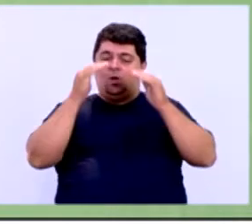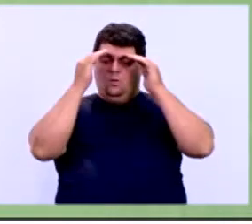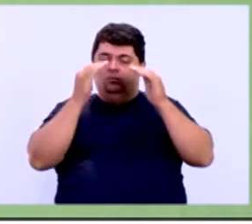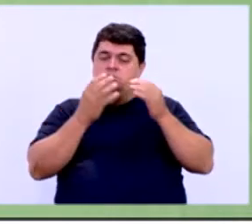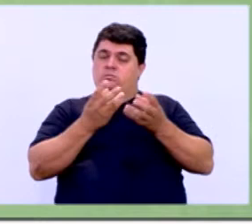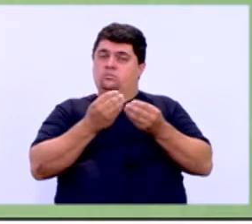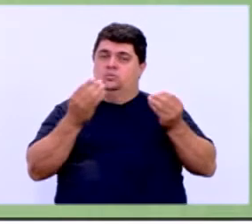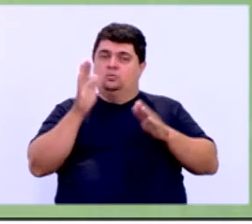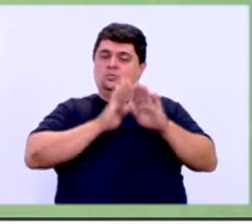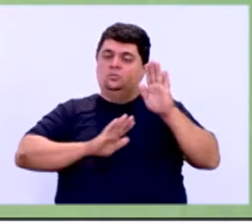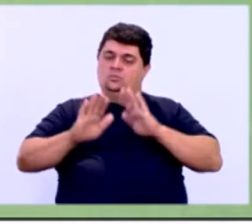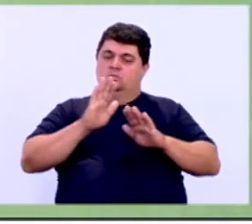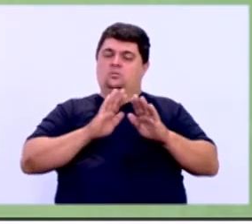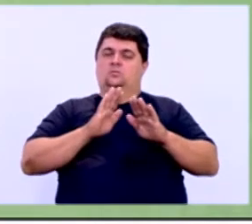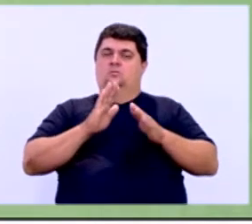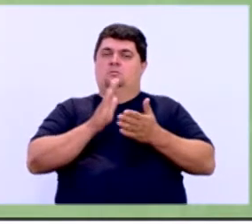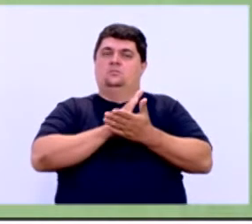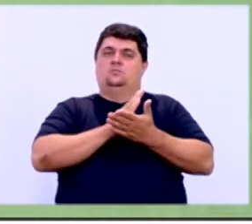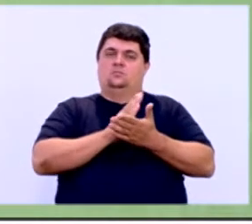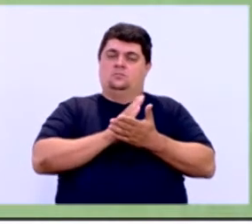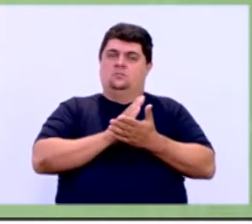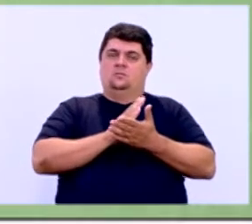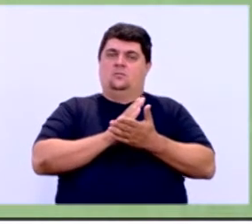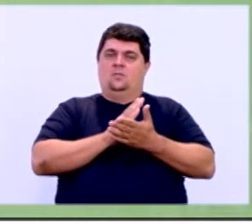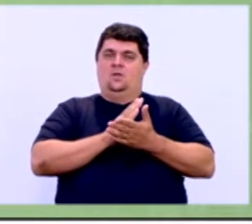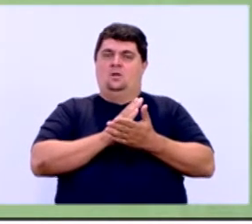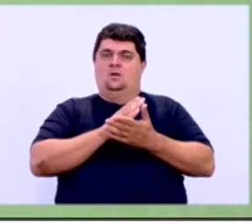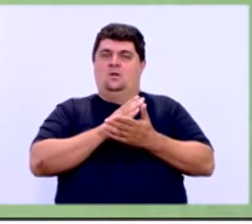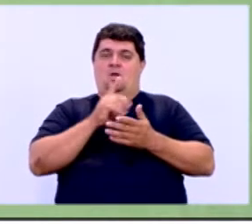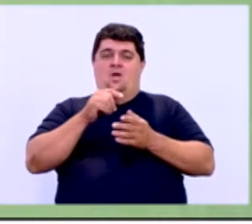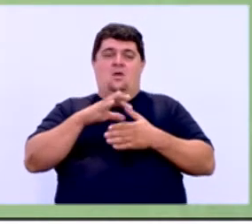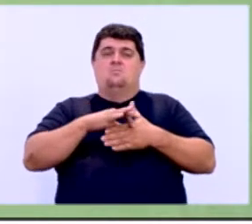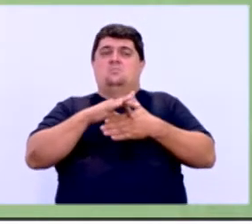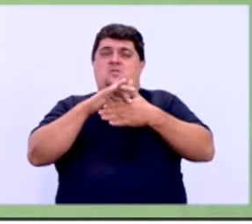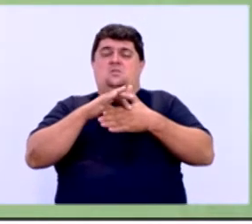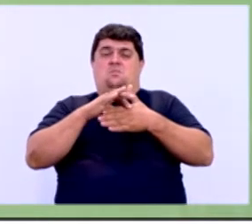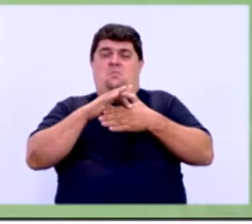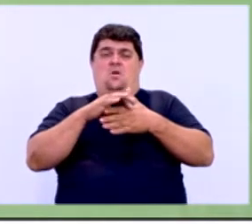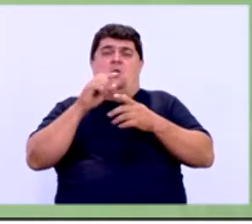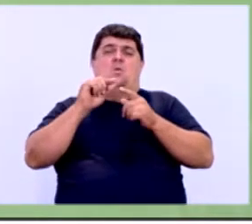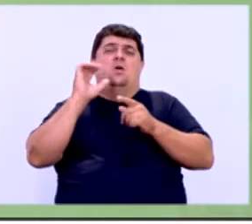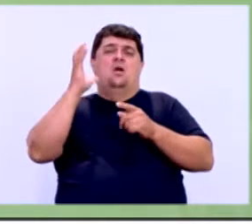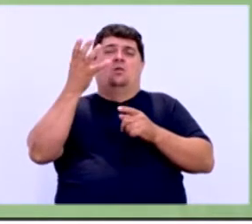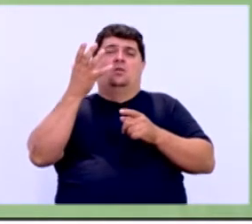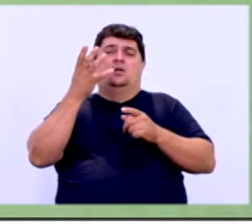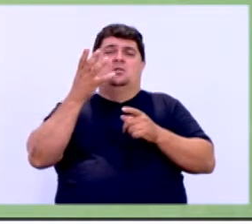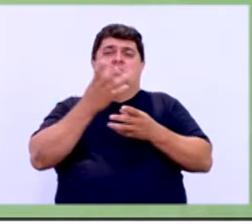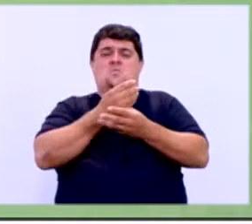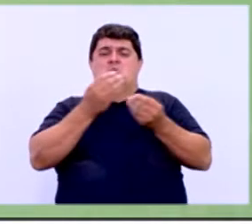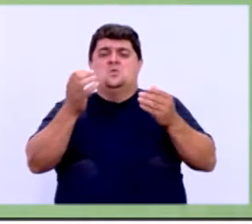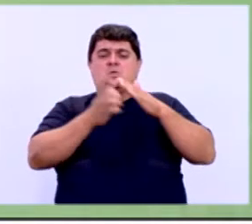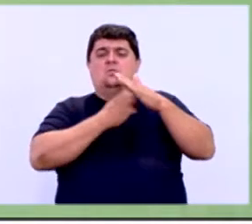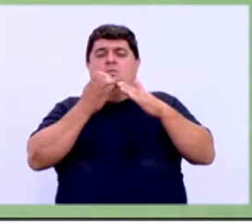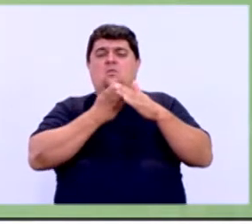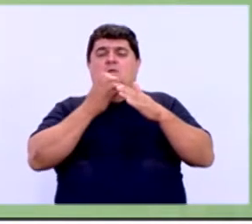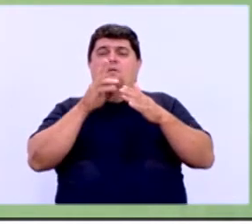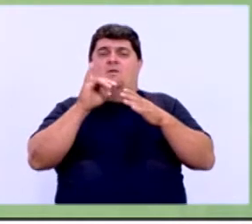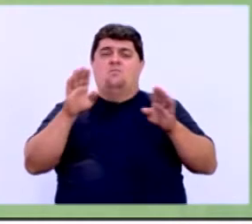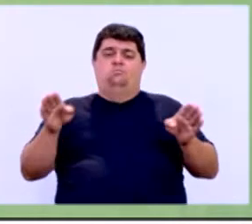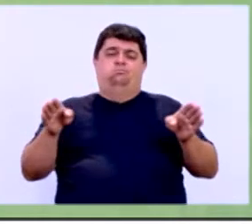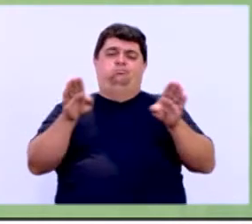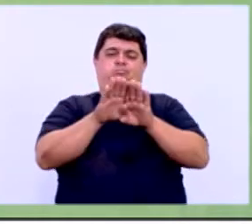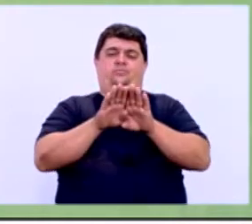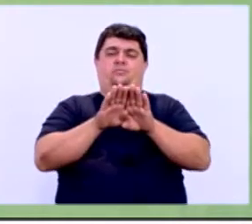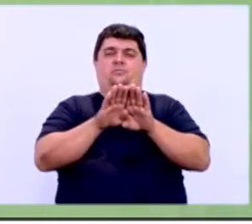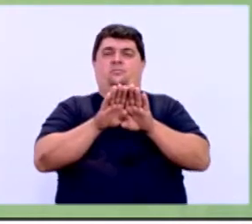cuidado. Talvez seja a principal causa de muitas empresas finalizarem